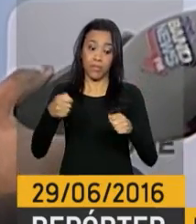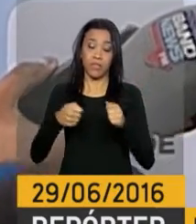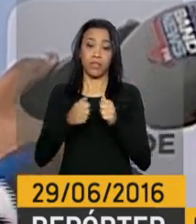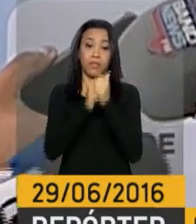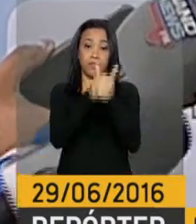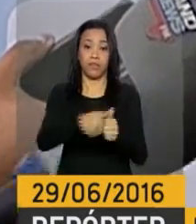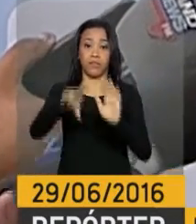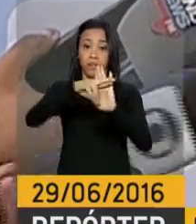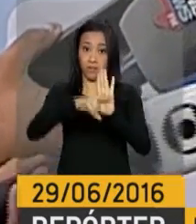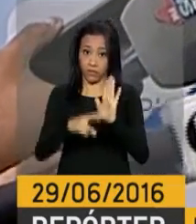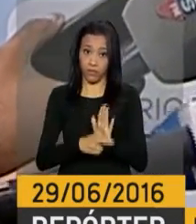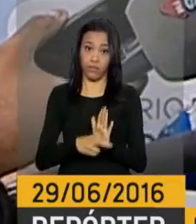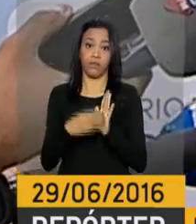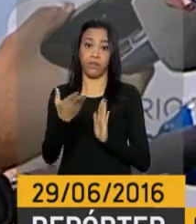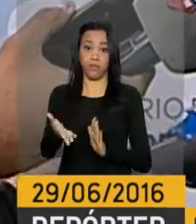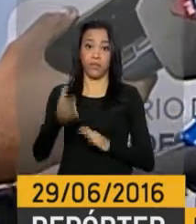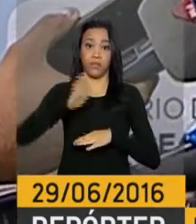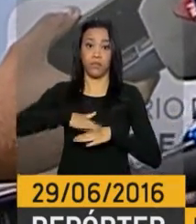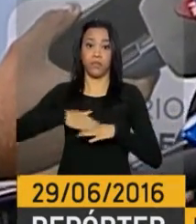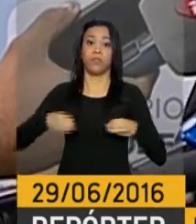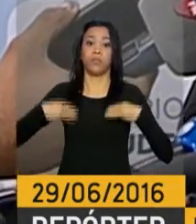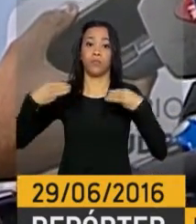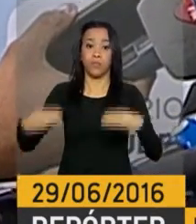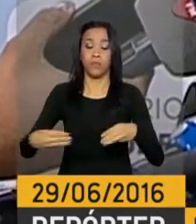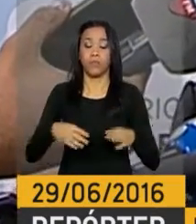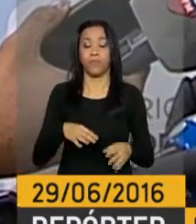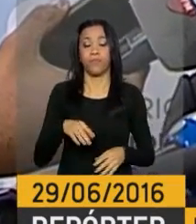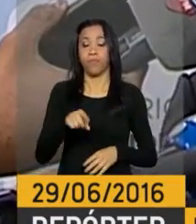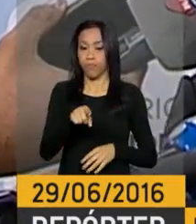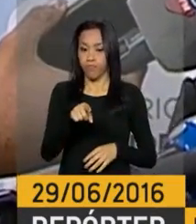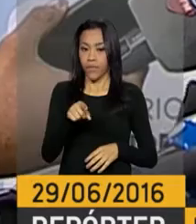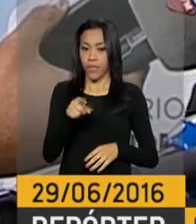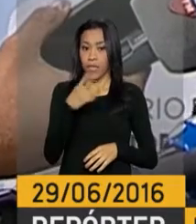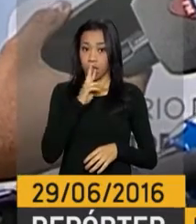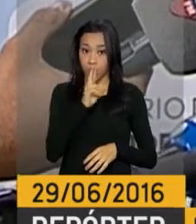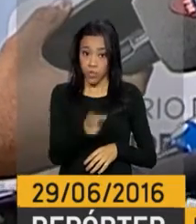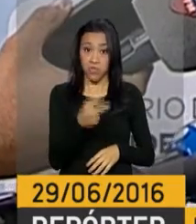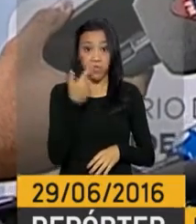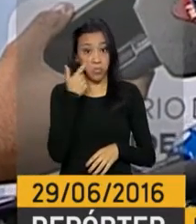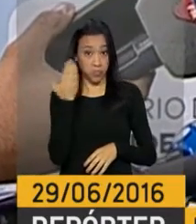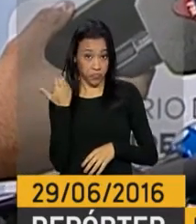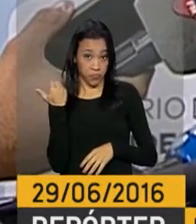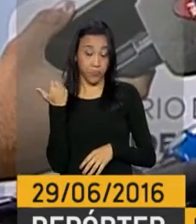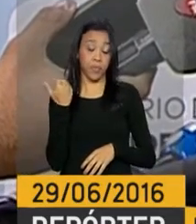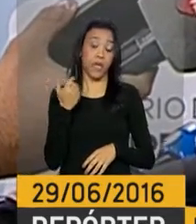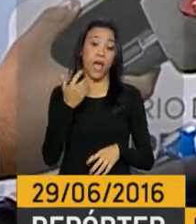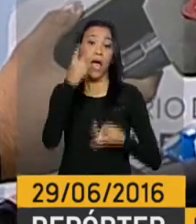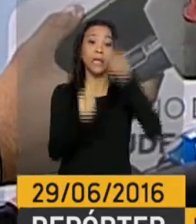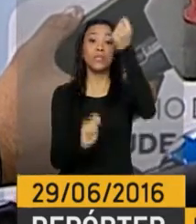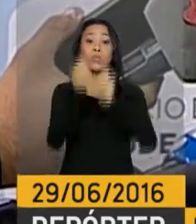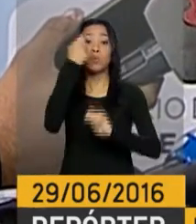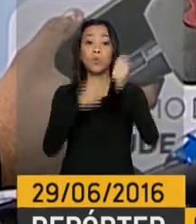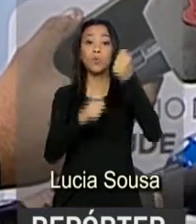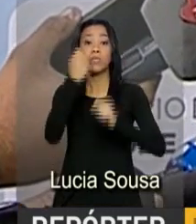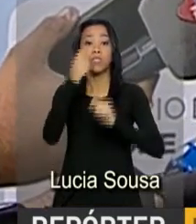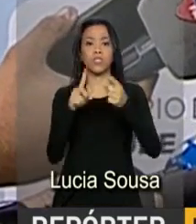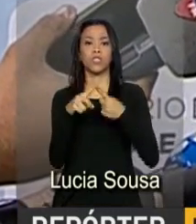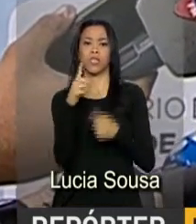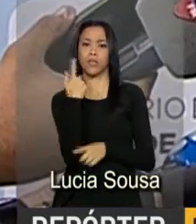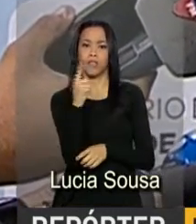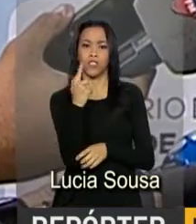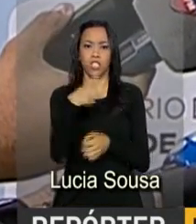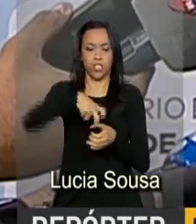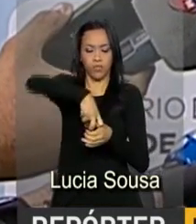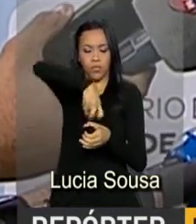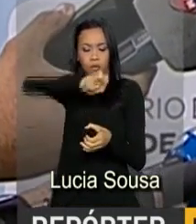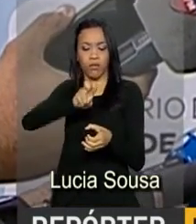né? Nós vimos agora, recentemente, a indústria de refrigerantes fazendo campanha, né, de